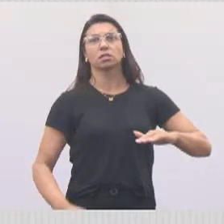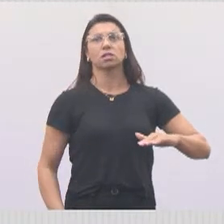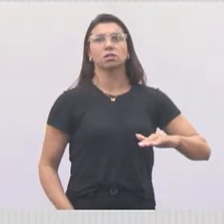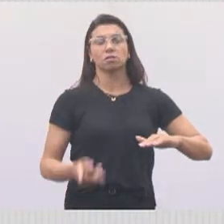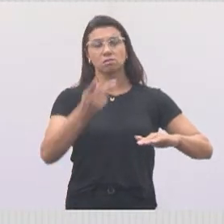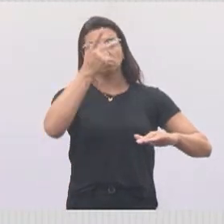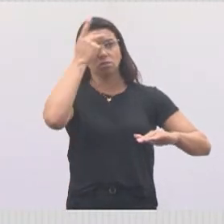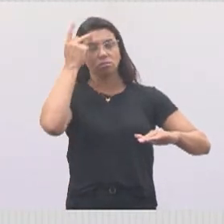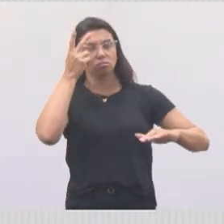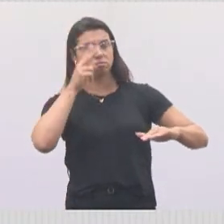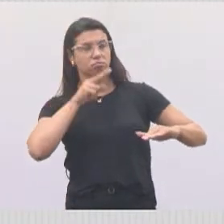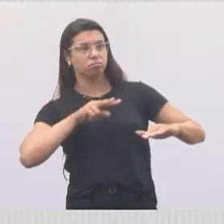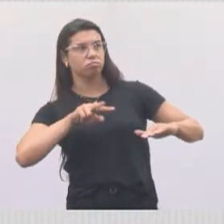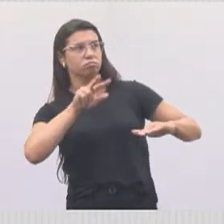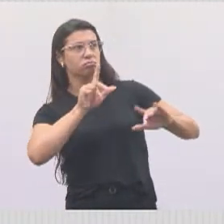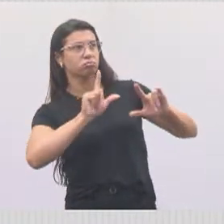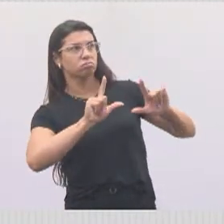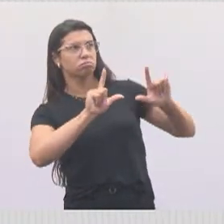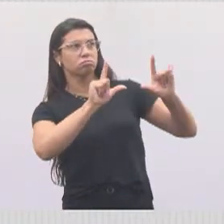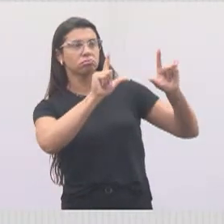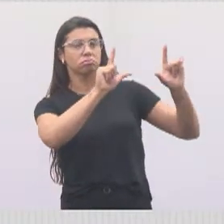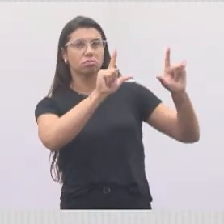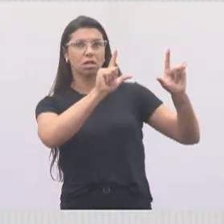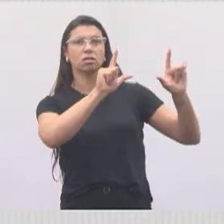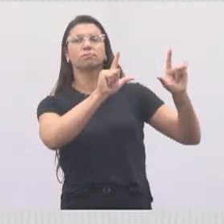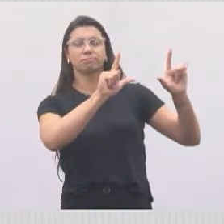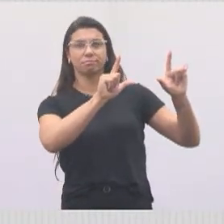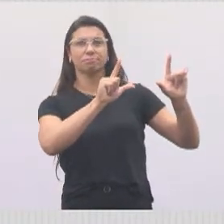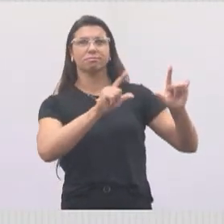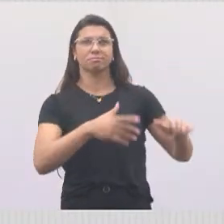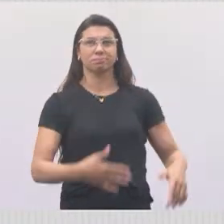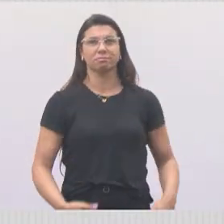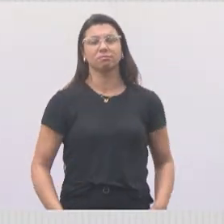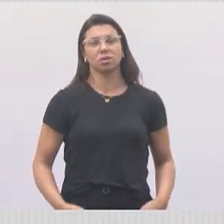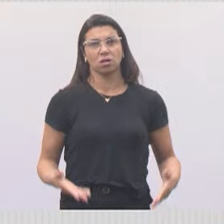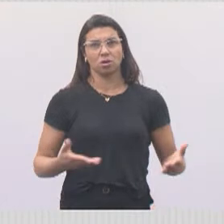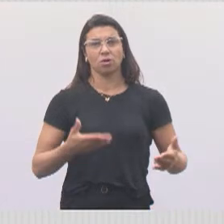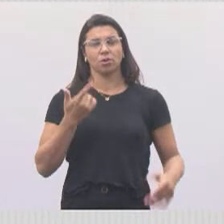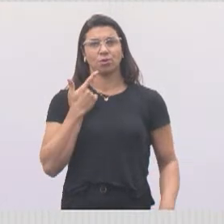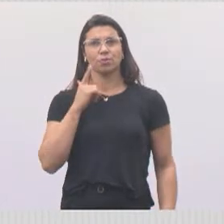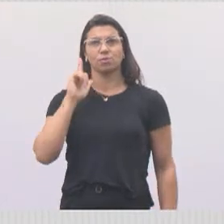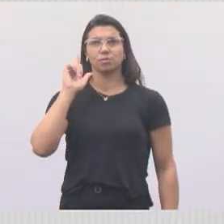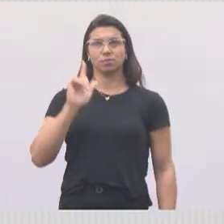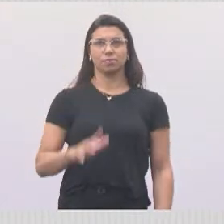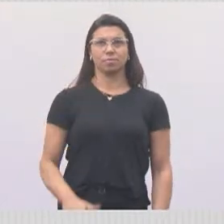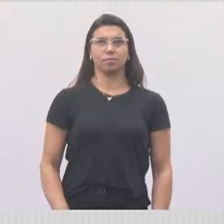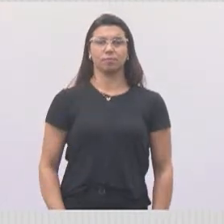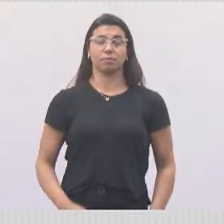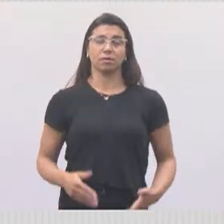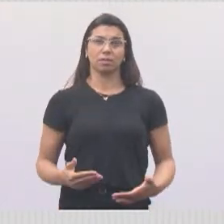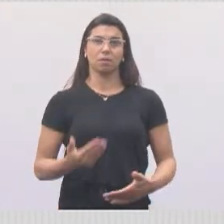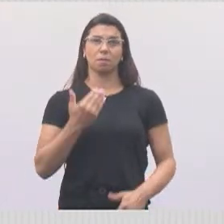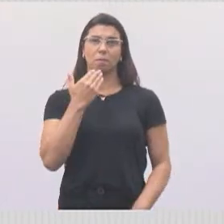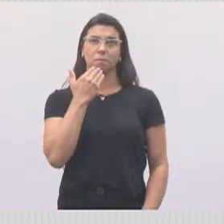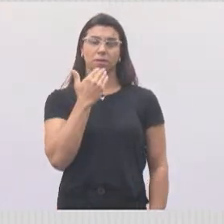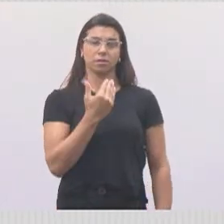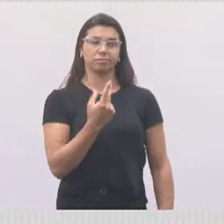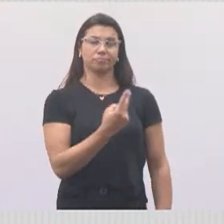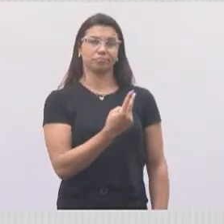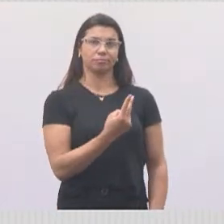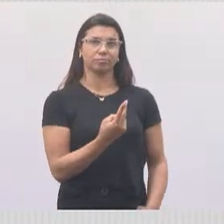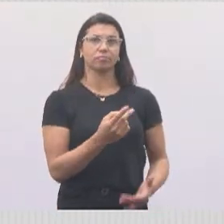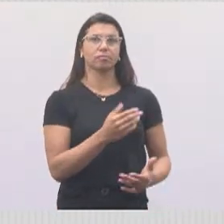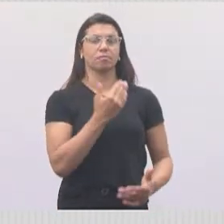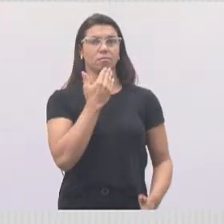as pessoas que entravam lá, né, e não sabiam que era sem saída. Então, foi um pedido da dona Bene, do seu